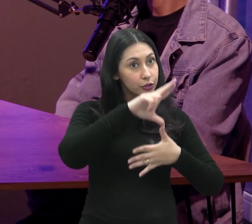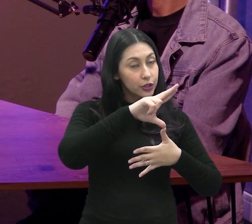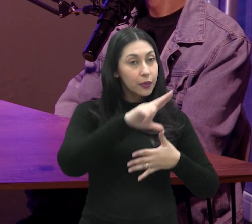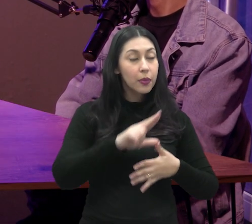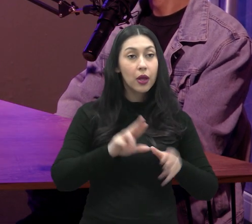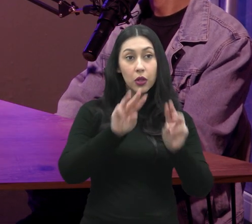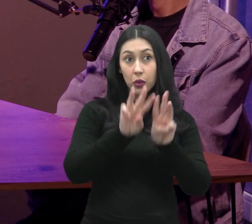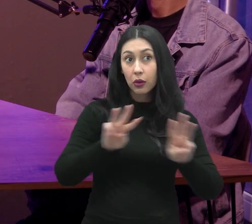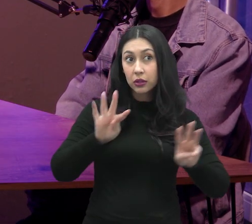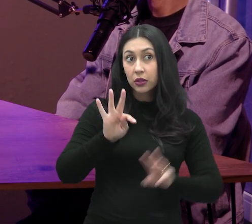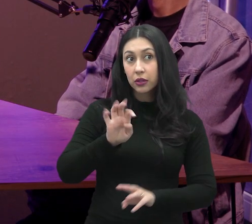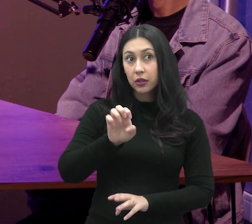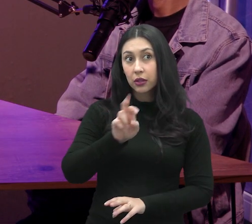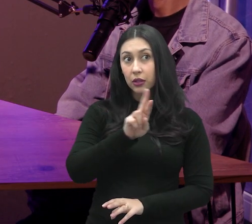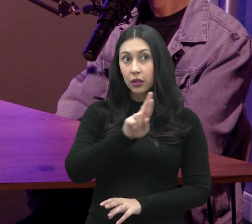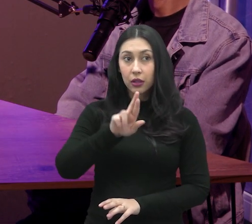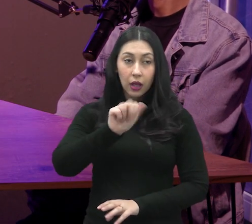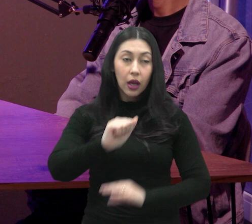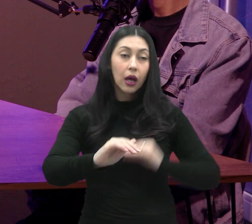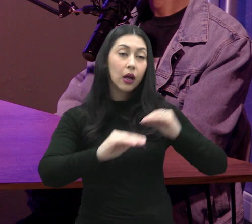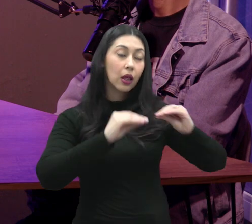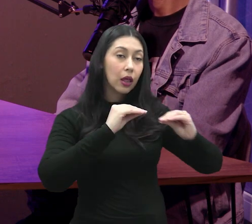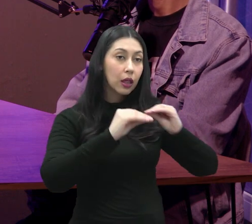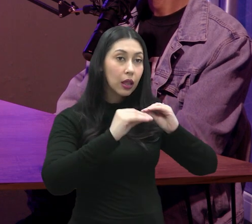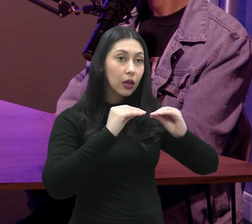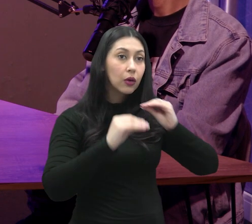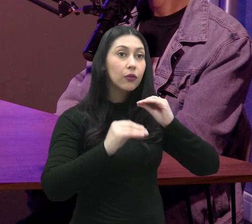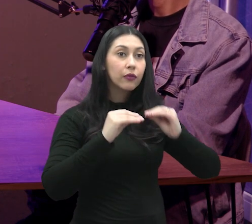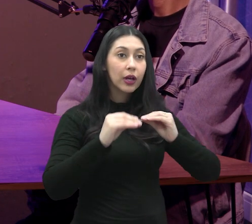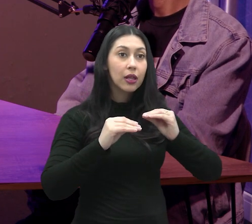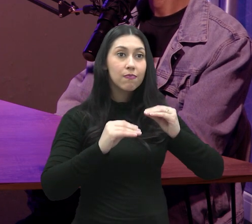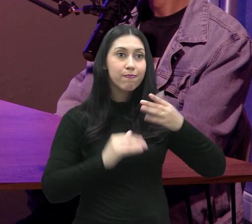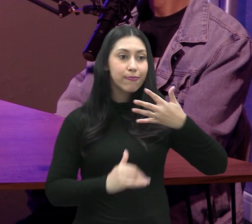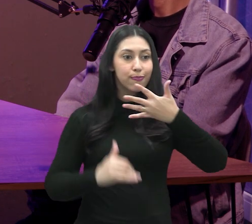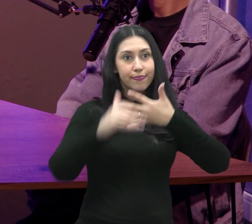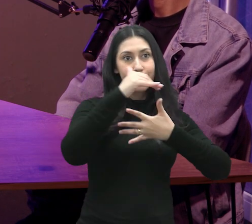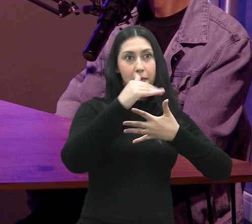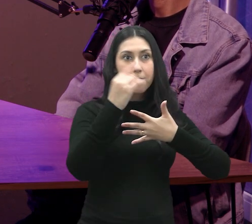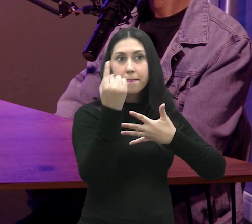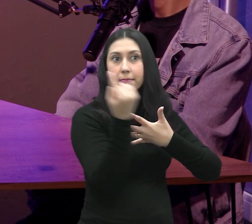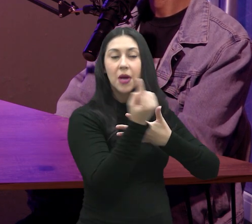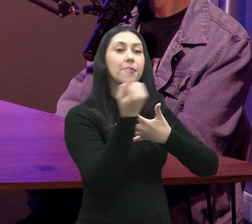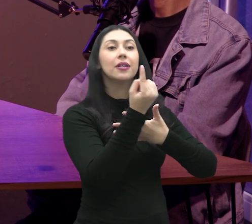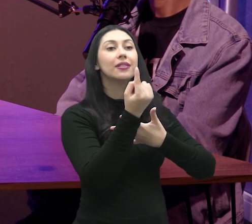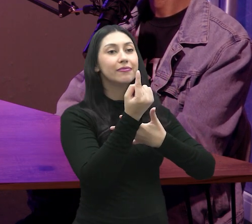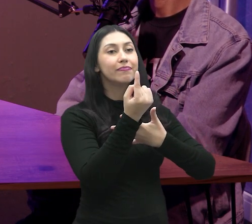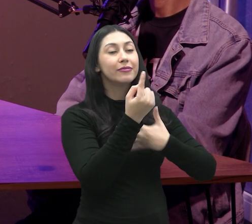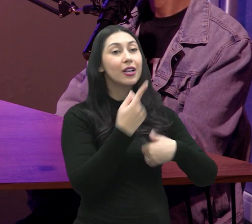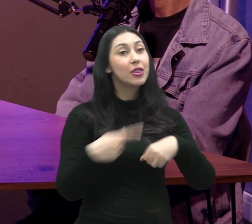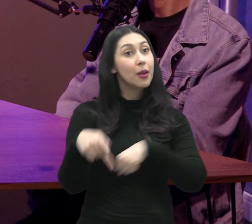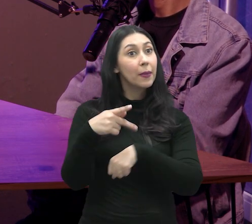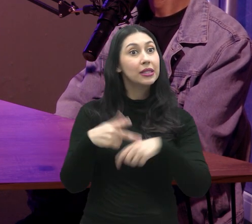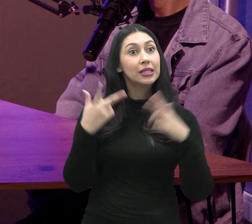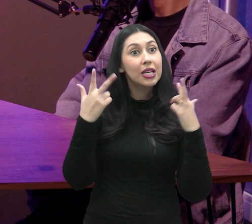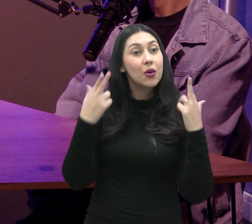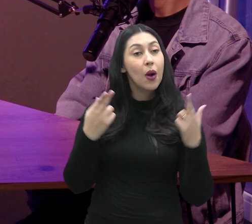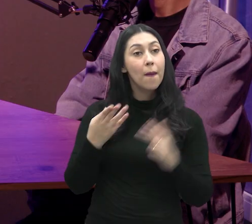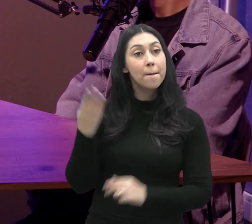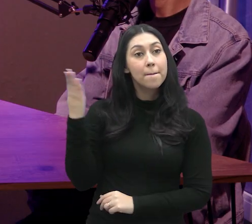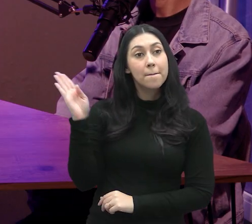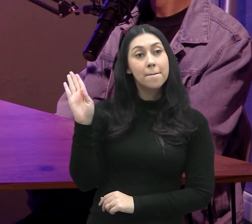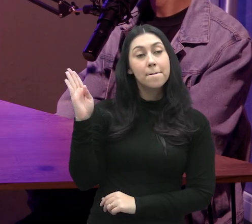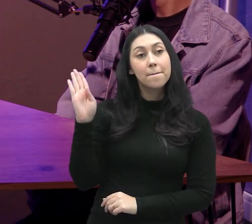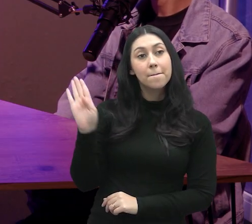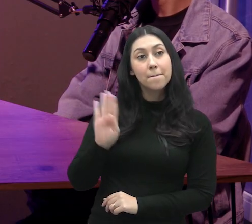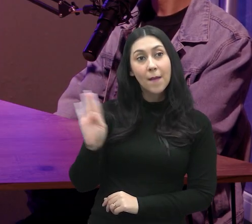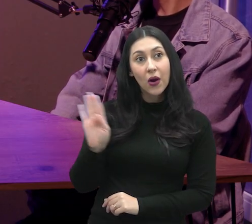portal Terra. Beleza Fatal, então, né, ficou na liderança em países como Bolívia,